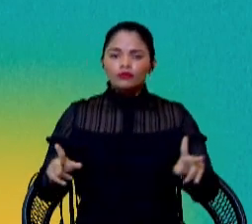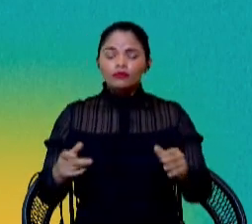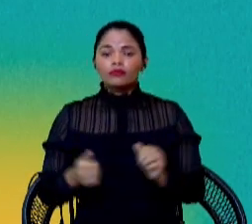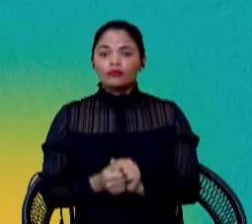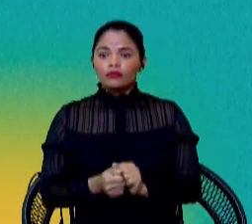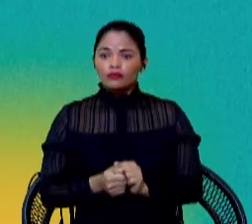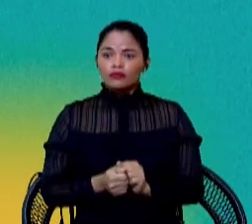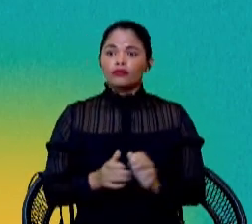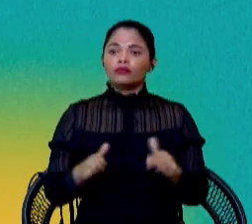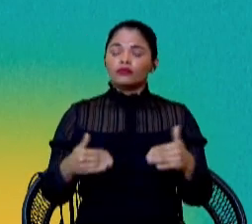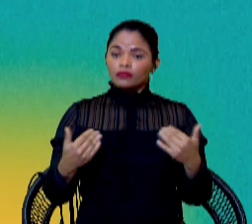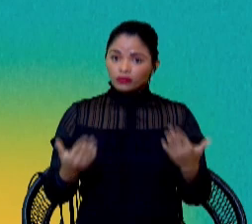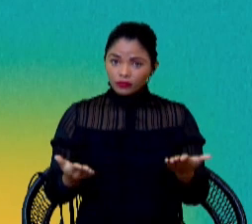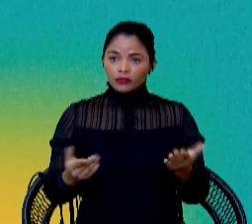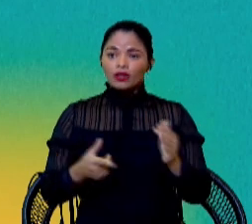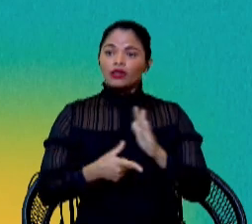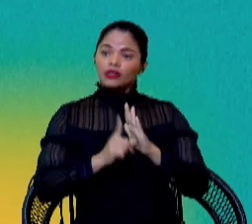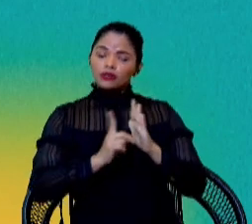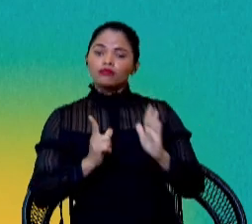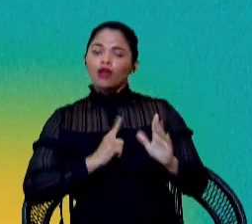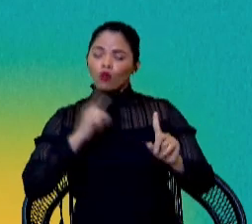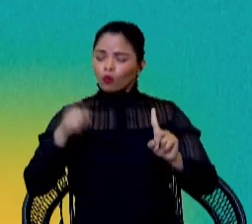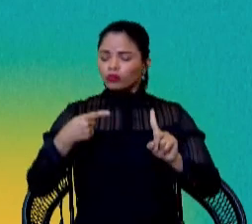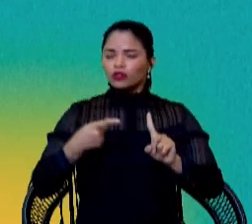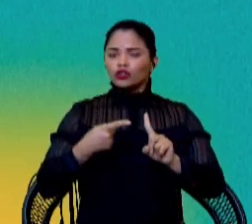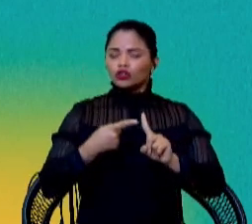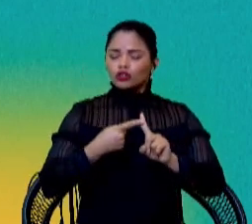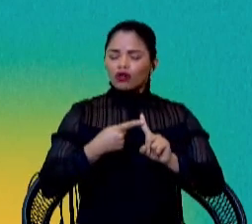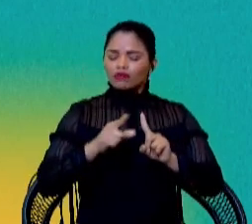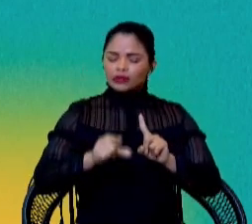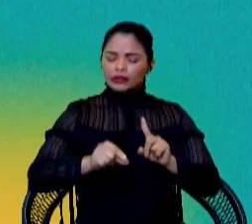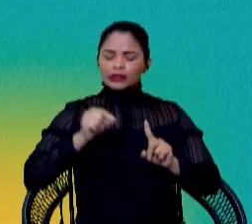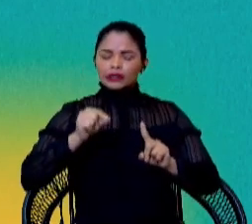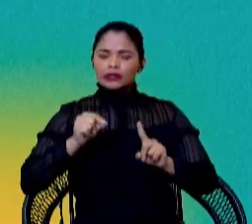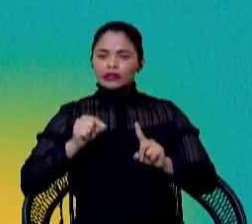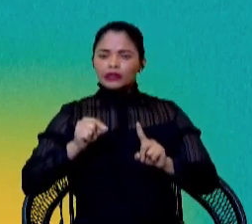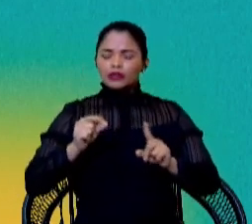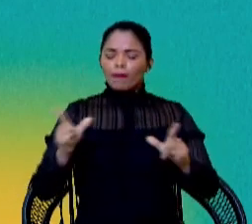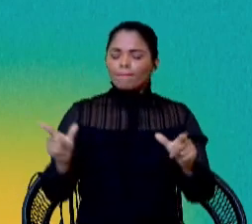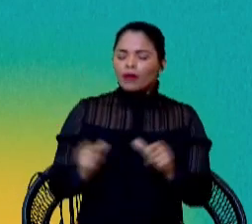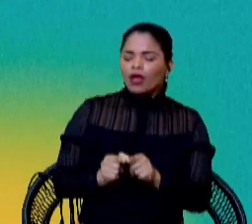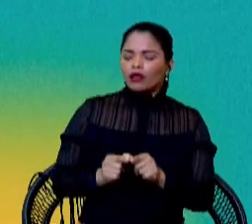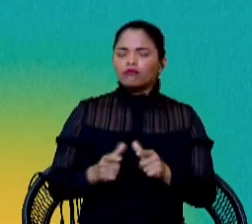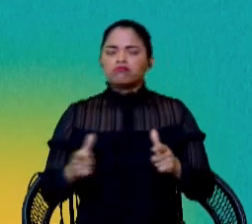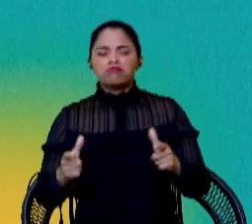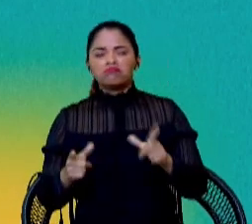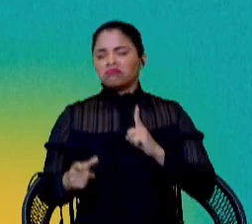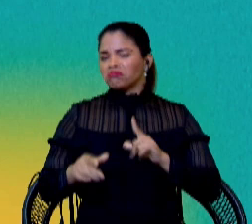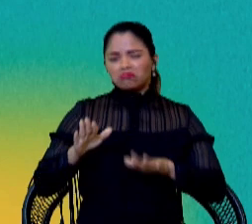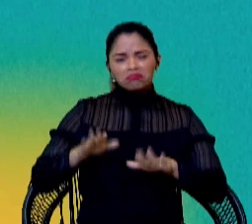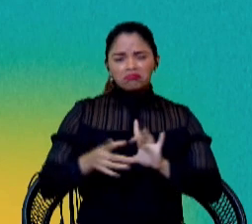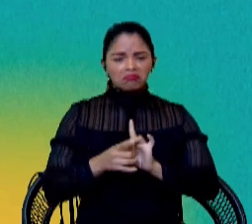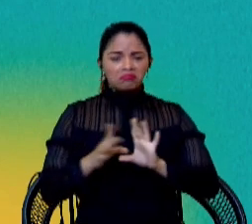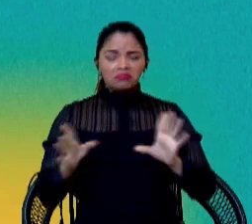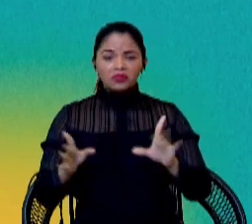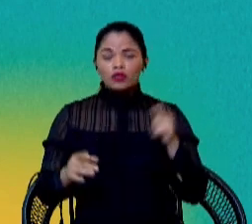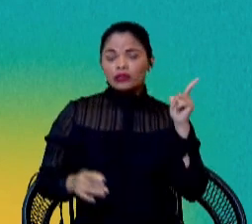bom, gente? Então, antes de tudo, tem um objetivo muito bem definido, seja ele macro, seja ele micro, para a gente conseguir